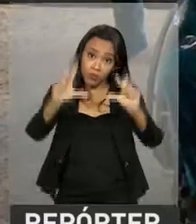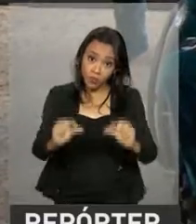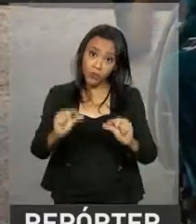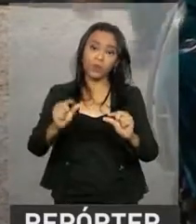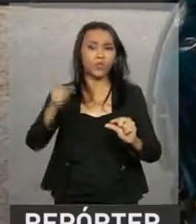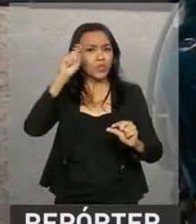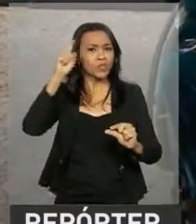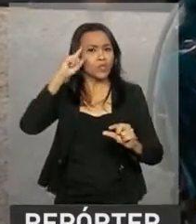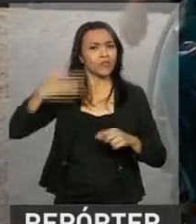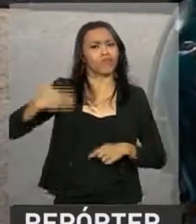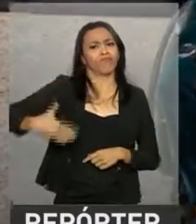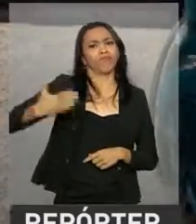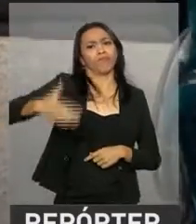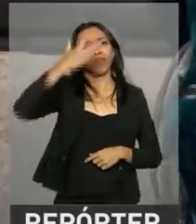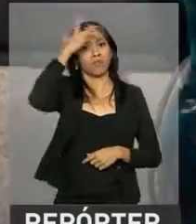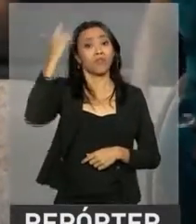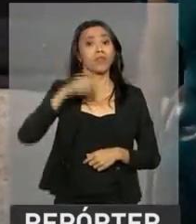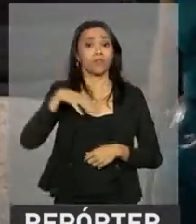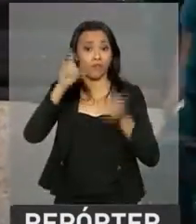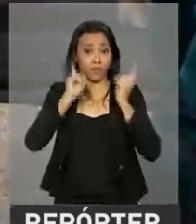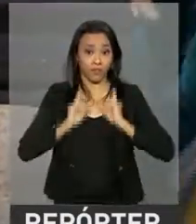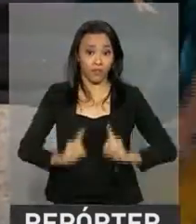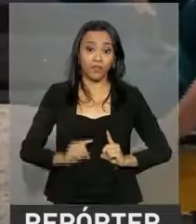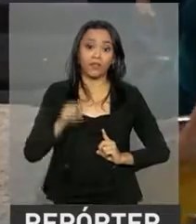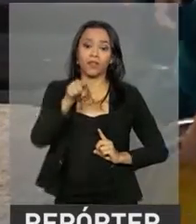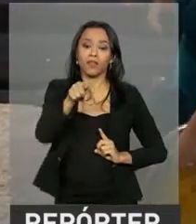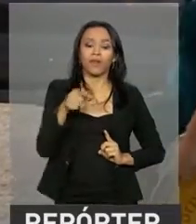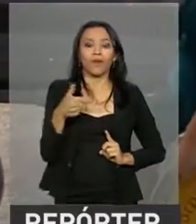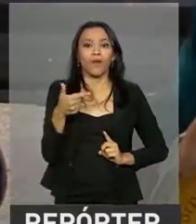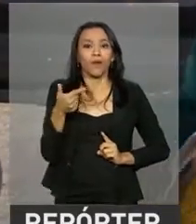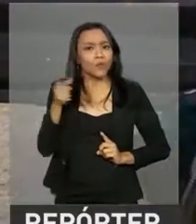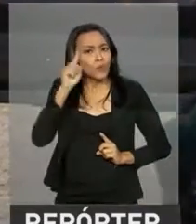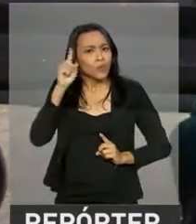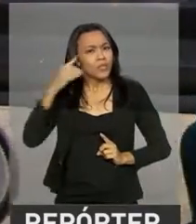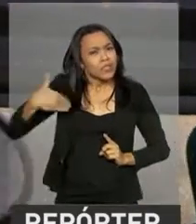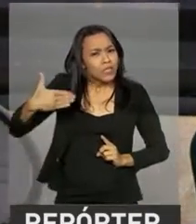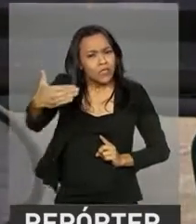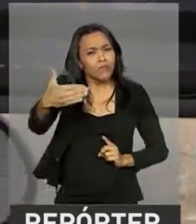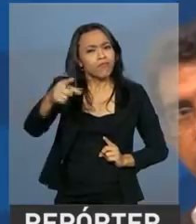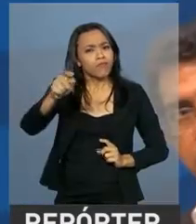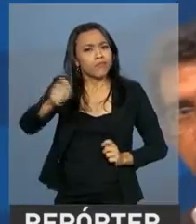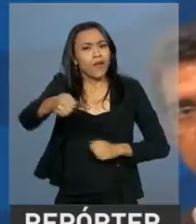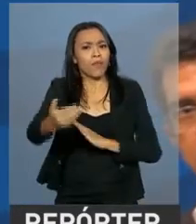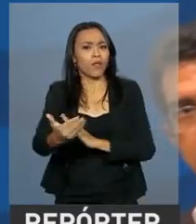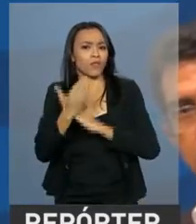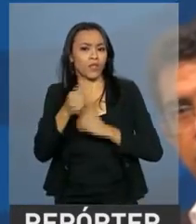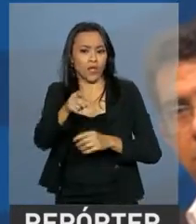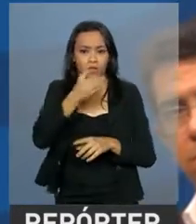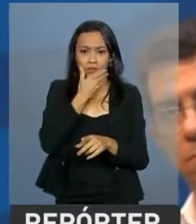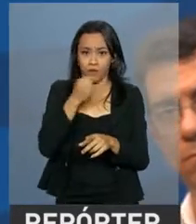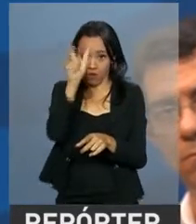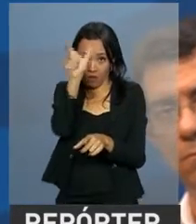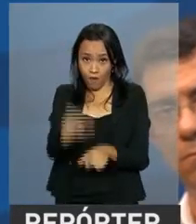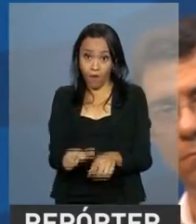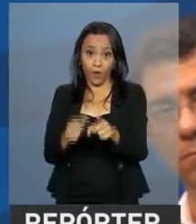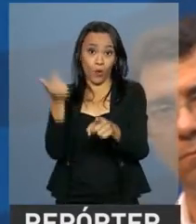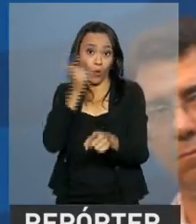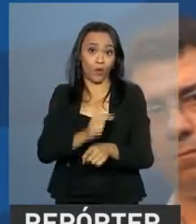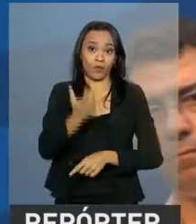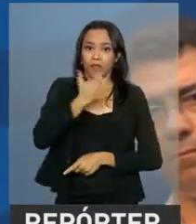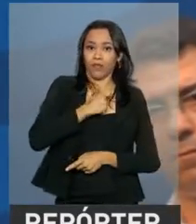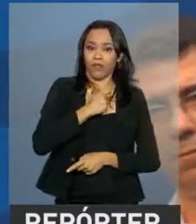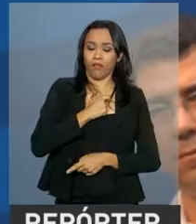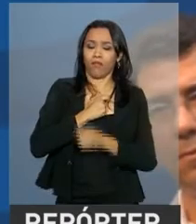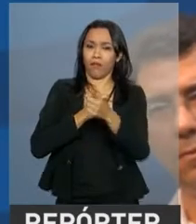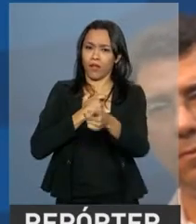do dia a dia para as pessoas com deficiência. E até a mais cotidiana delas pode ajudar. Williams Araújo, medalhista